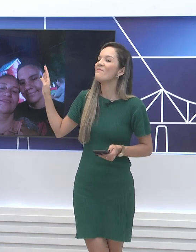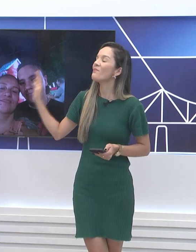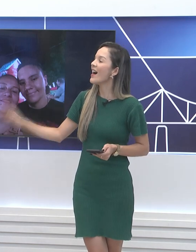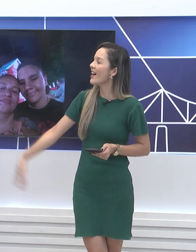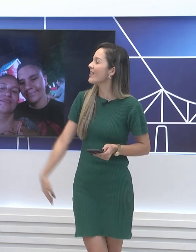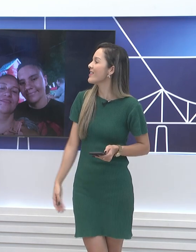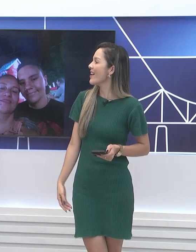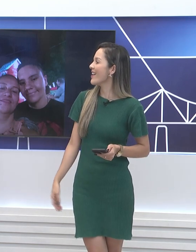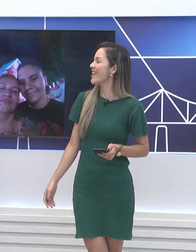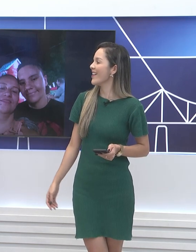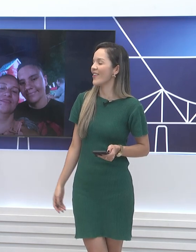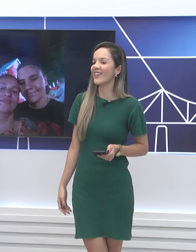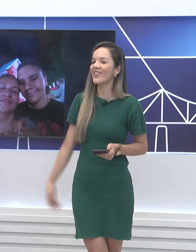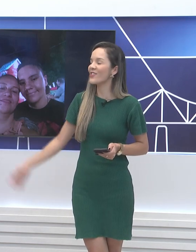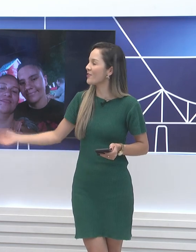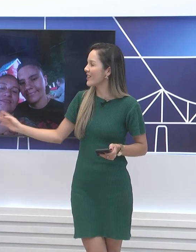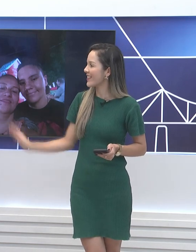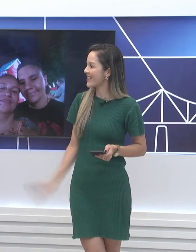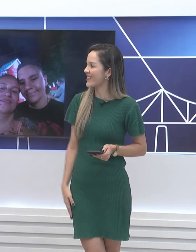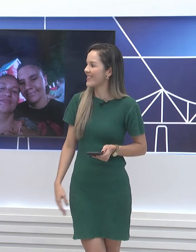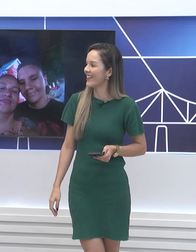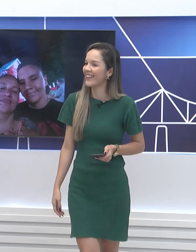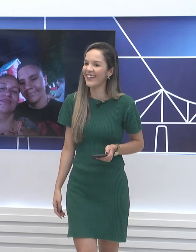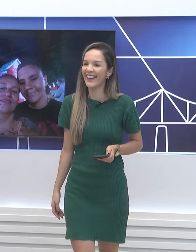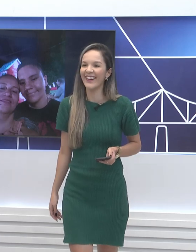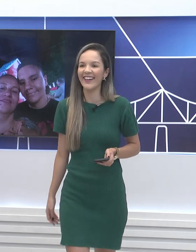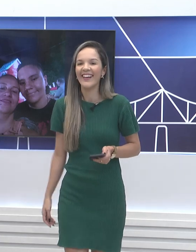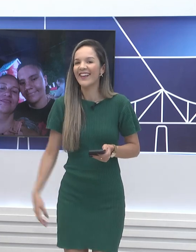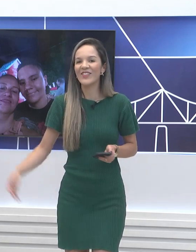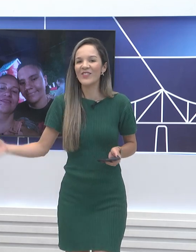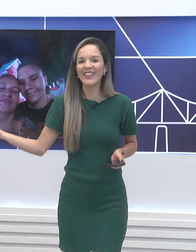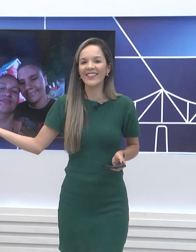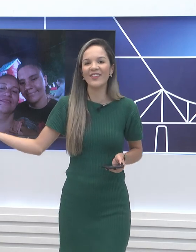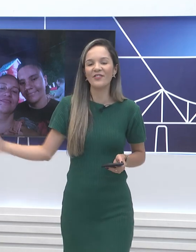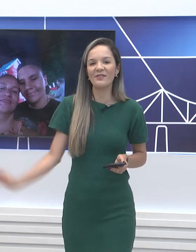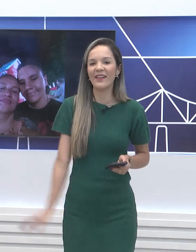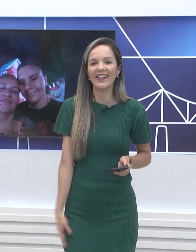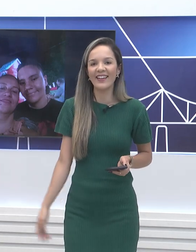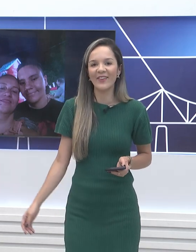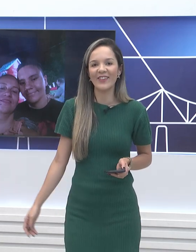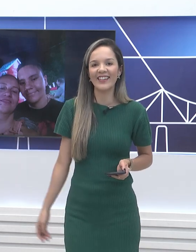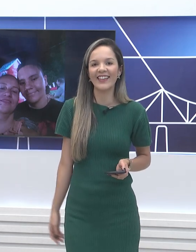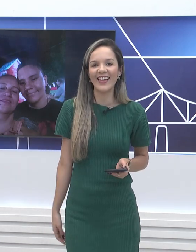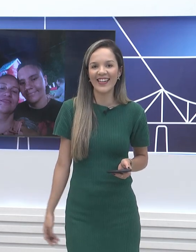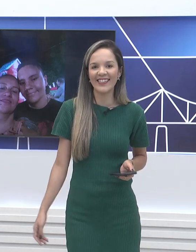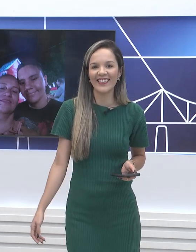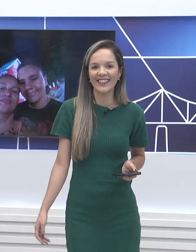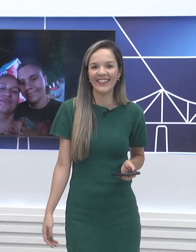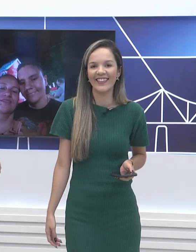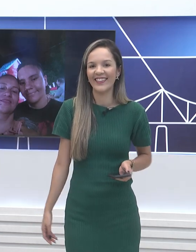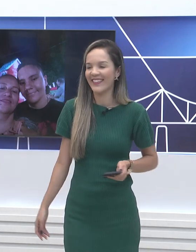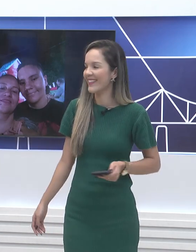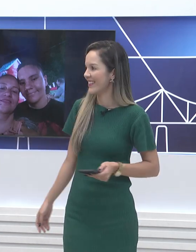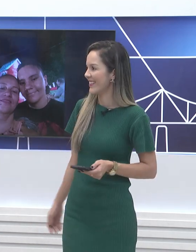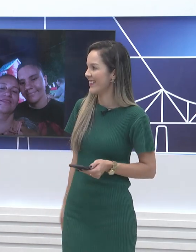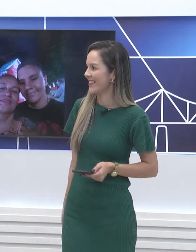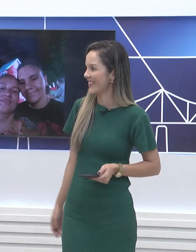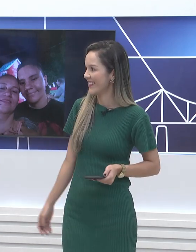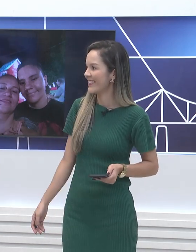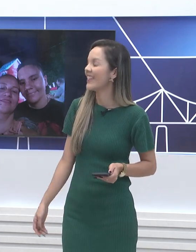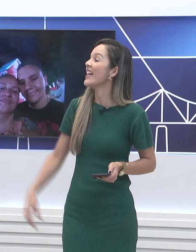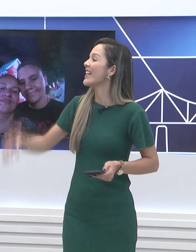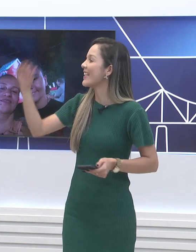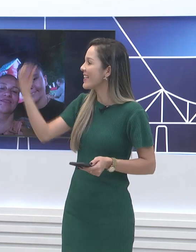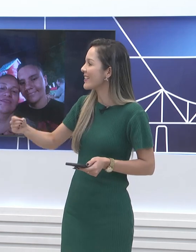esconde muita coisa. Israel, o que, que eu te fiz? Não sei o que, que eu fiz pra ele hoje. Olha, que ele tá assim. Hoje é